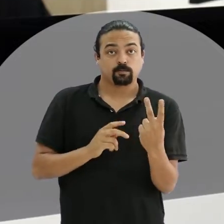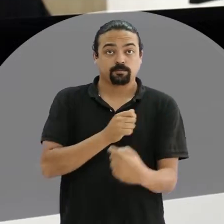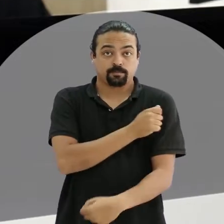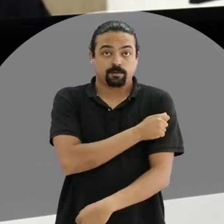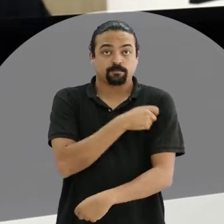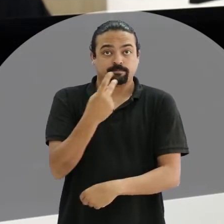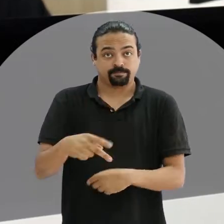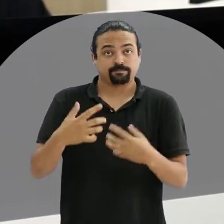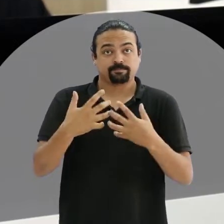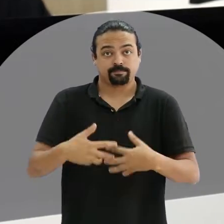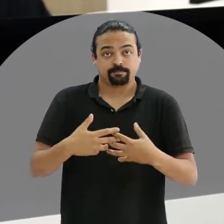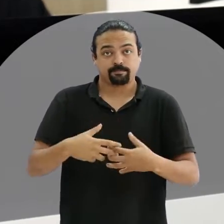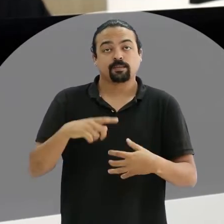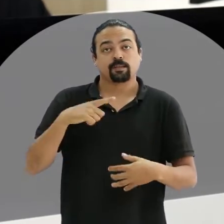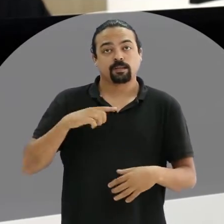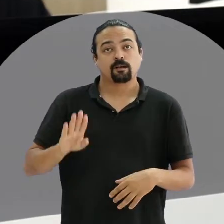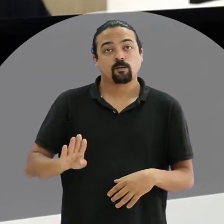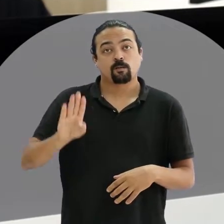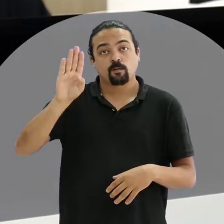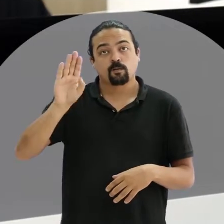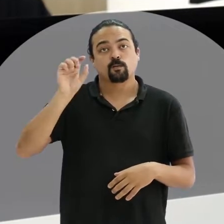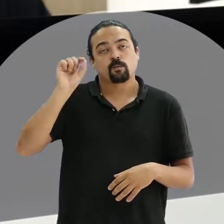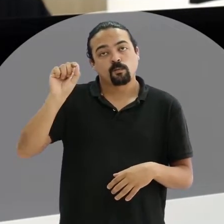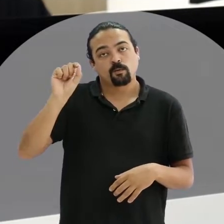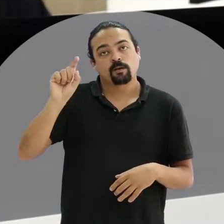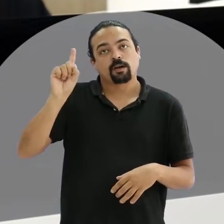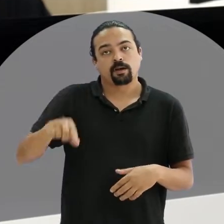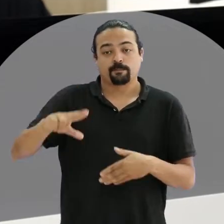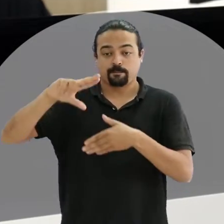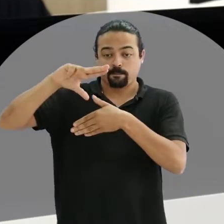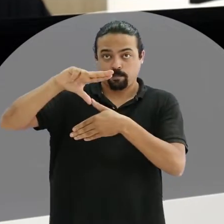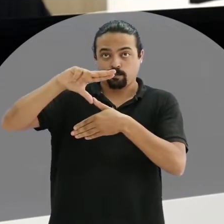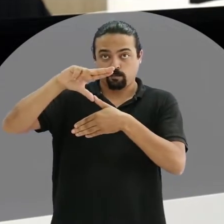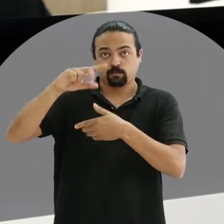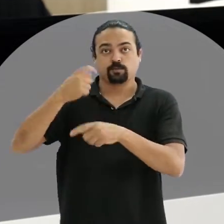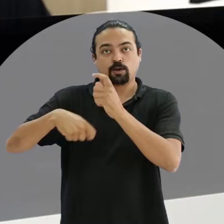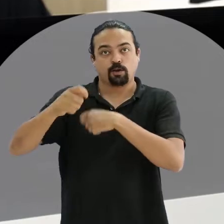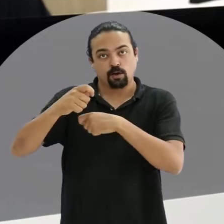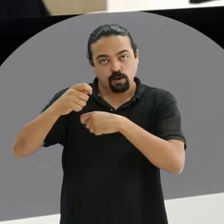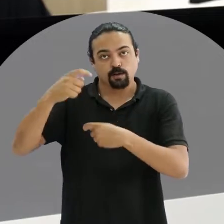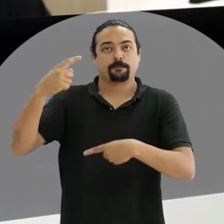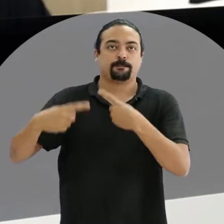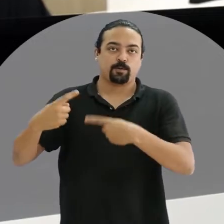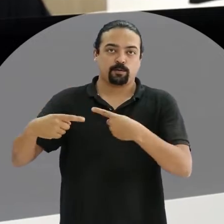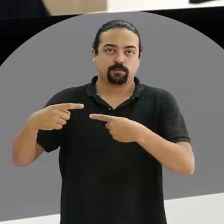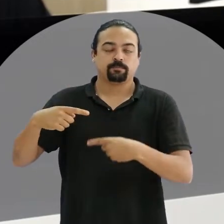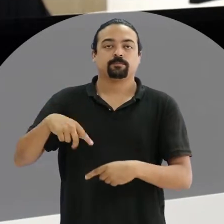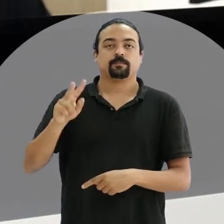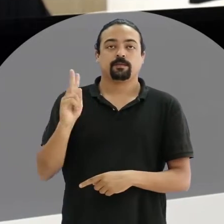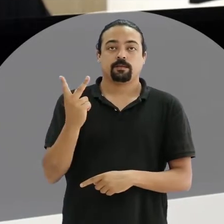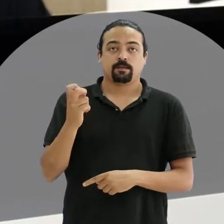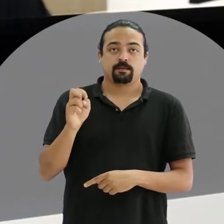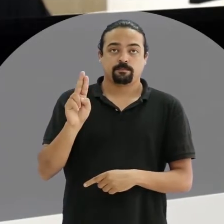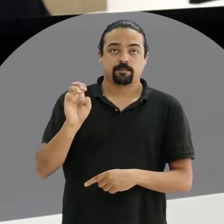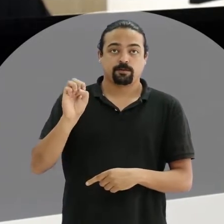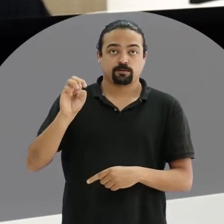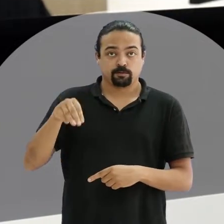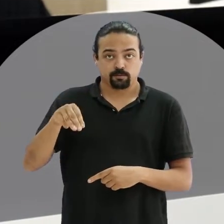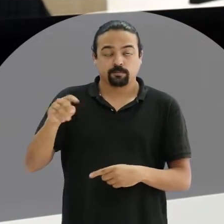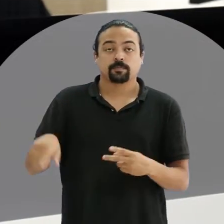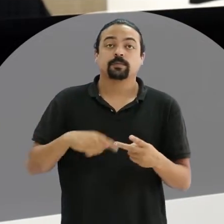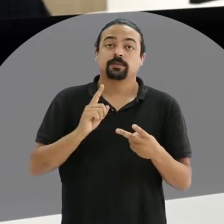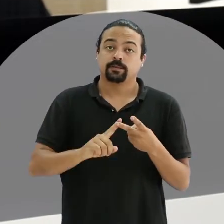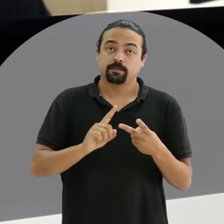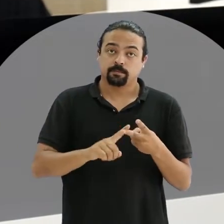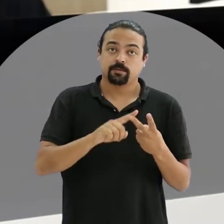Dois estudantes do IFCE concorrem ao Parlamento Juvenil do Mercosul. Hermerson Souza, do campus de